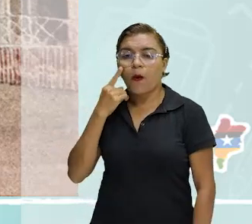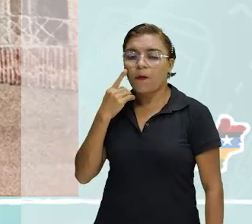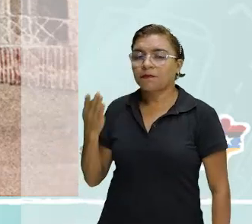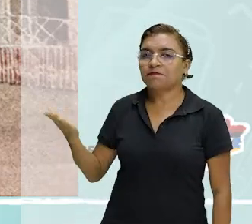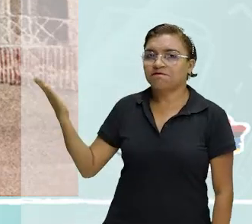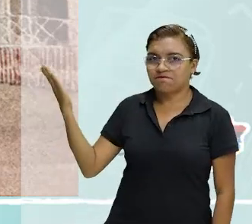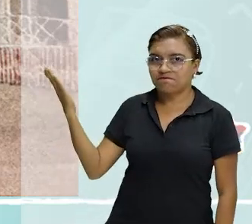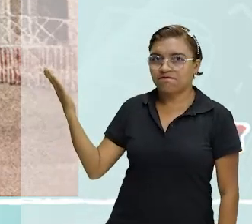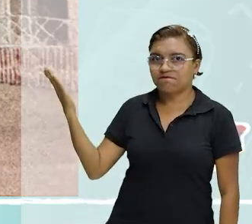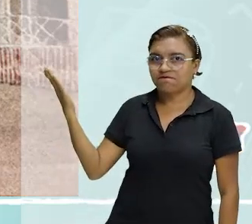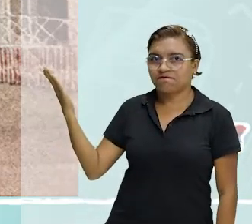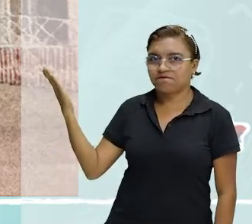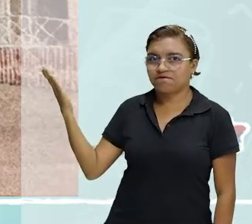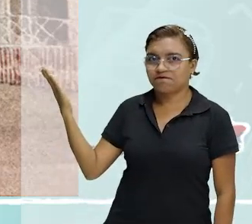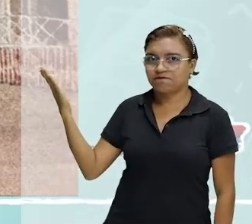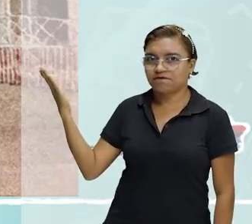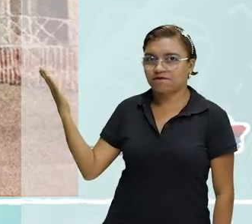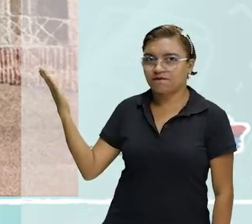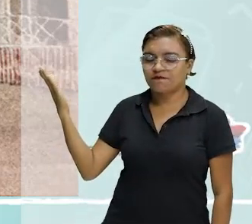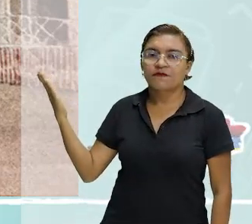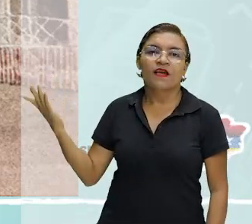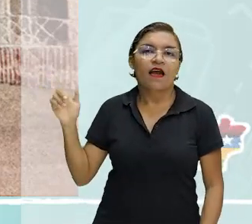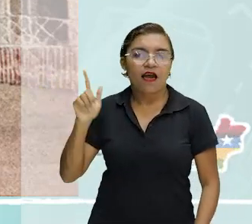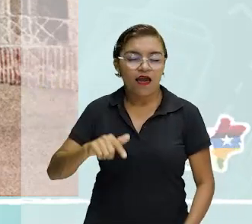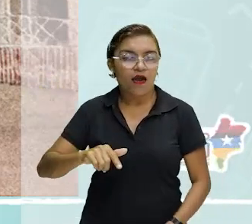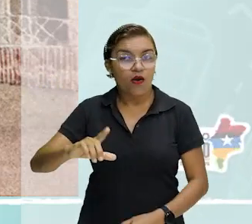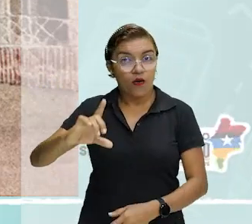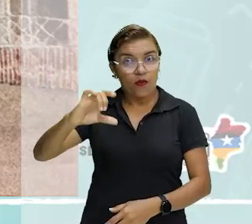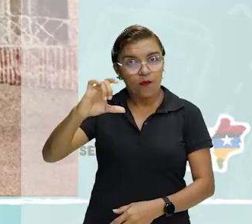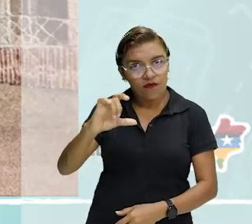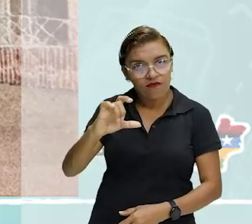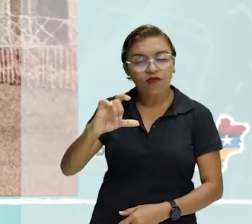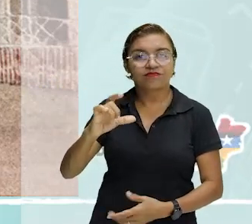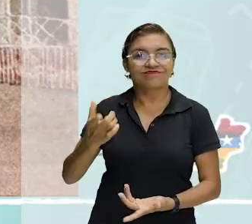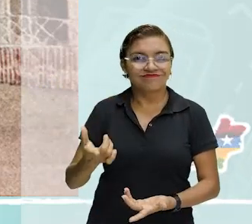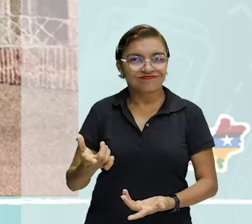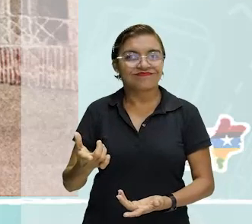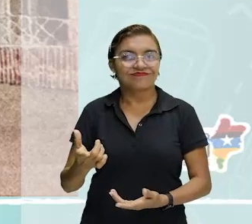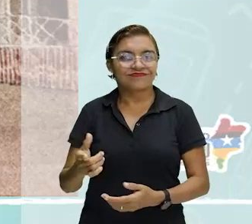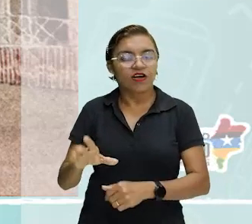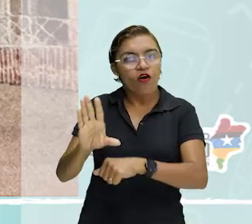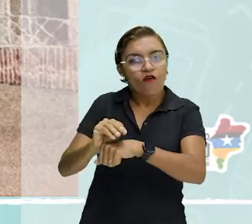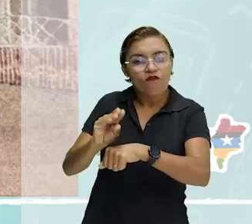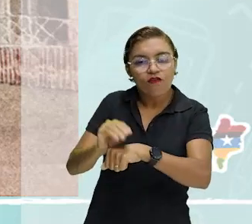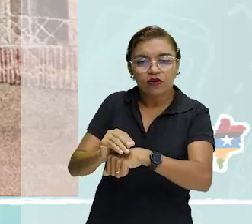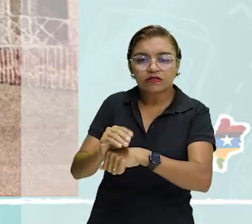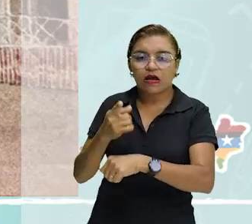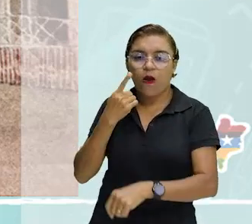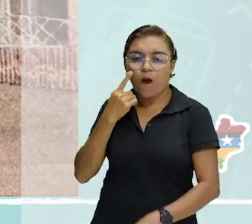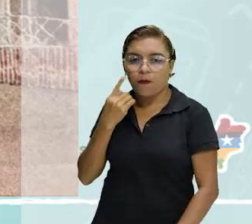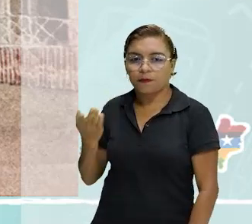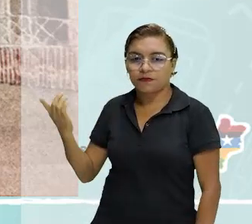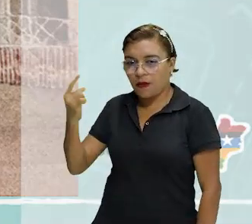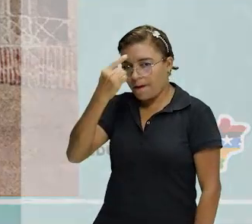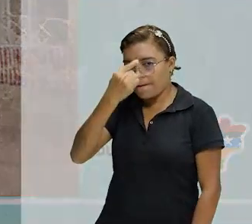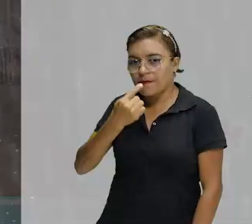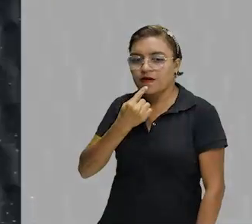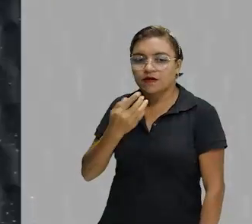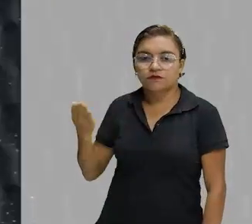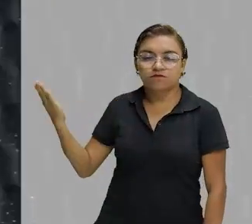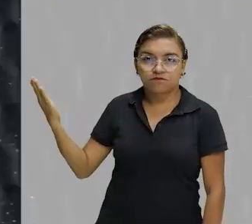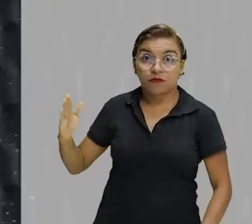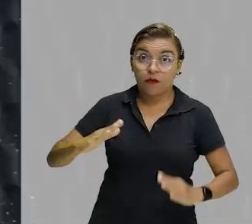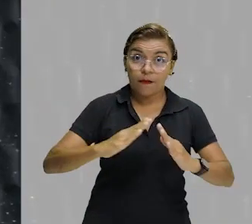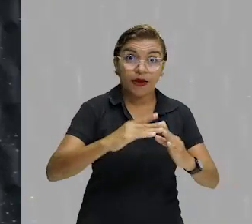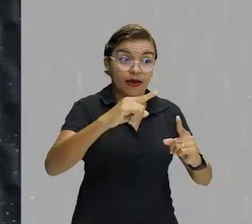uma fotografia? Não, é um retrato. Vocês já ouviram isso porque eu já falei em outras aulas. O Thomas Ender fez a Igreja da